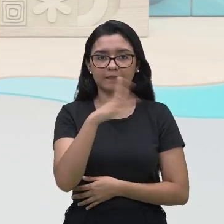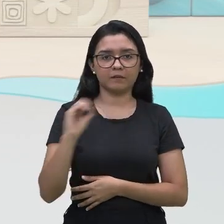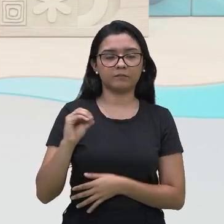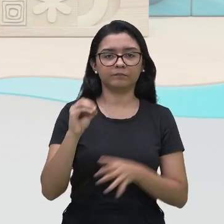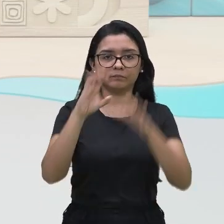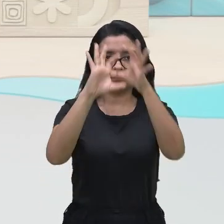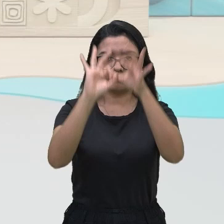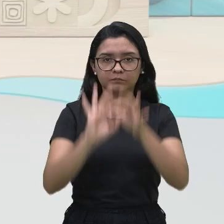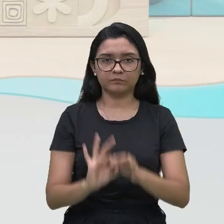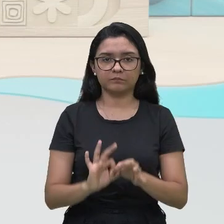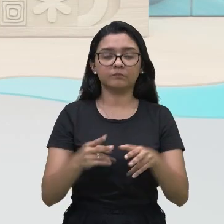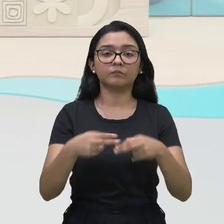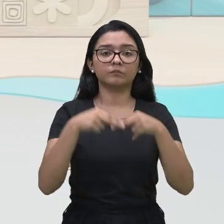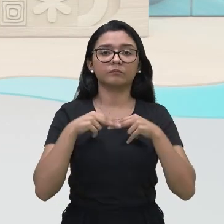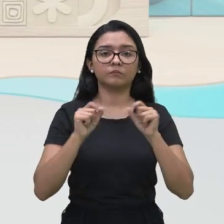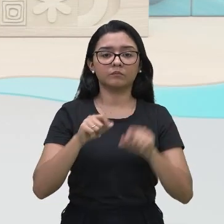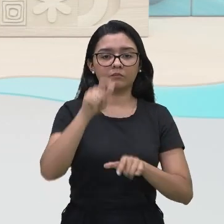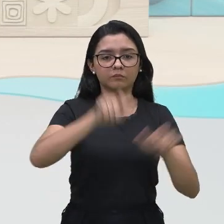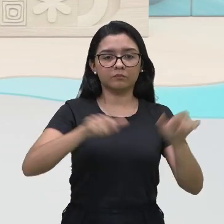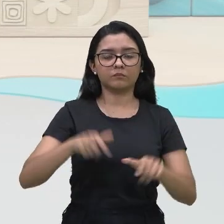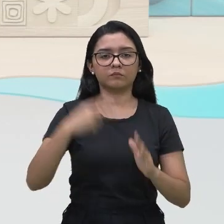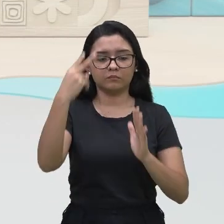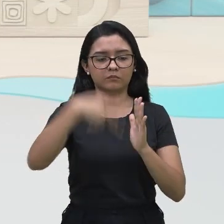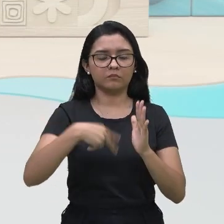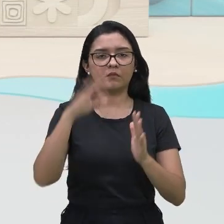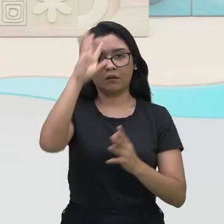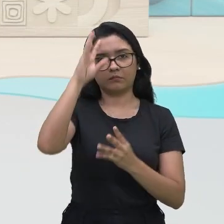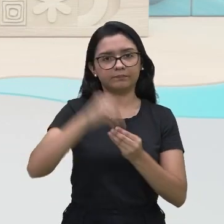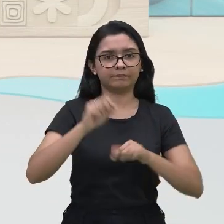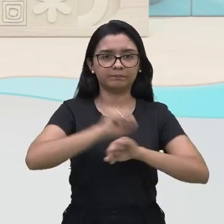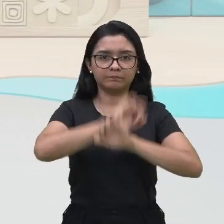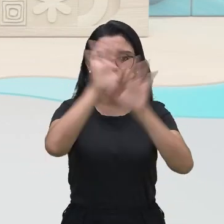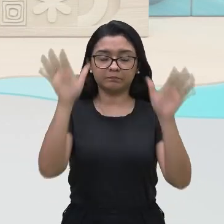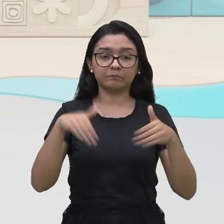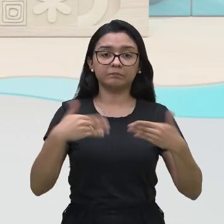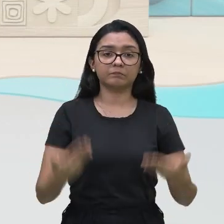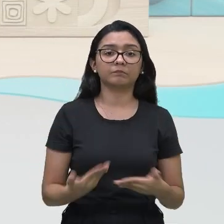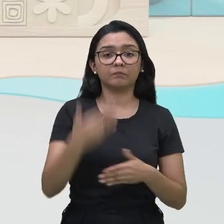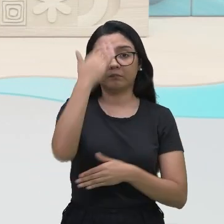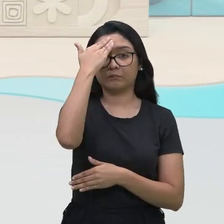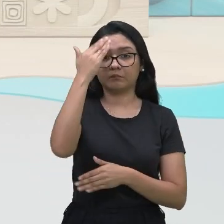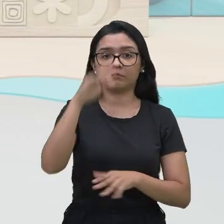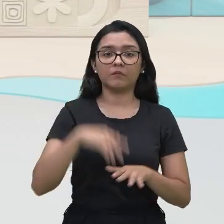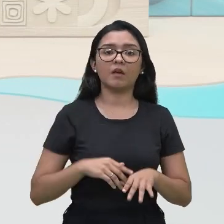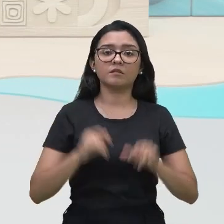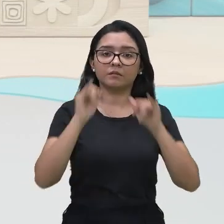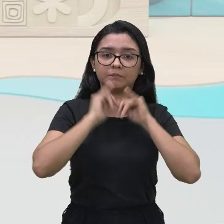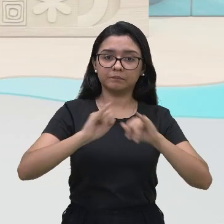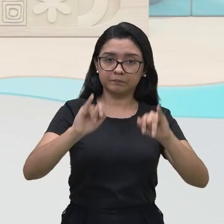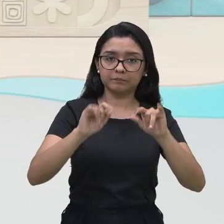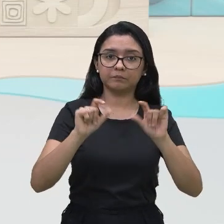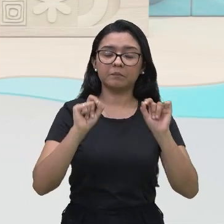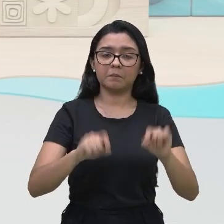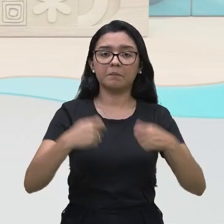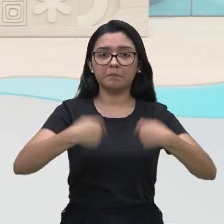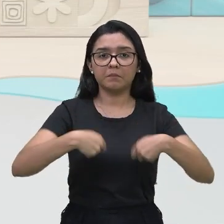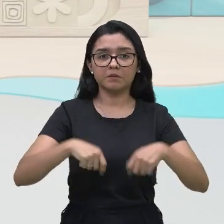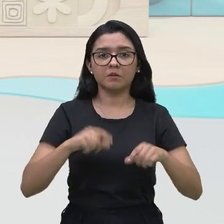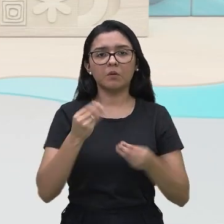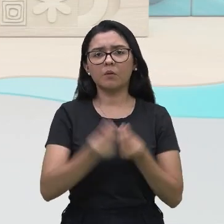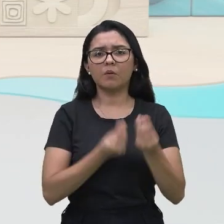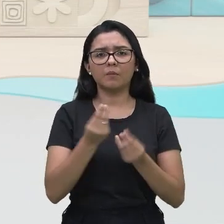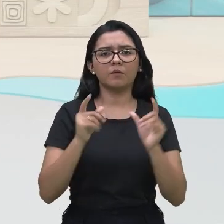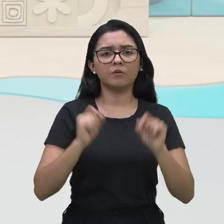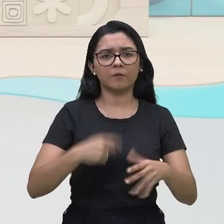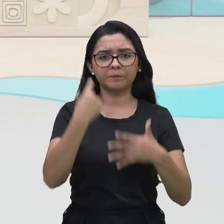isso provoca no leitor o efeito pretendido. Para compreender essa propaganda, é preciso entender como os